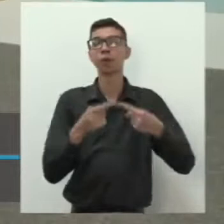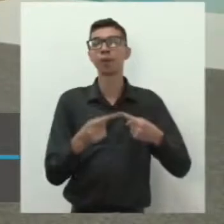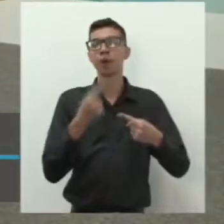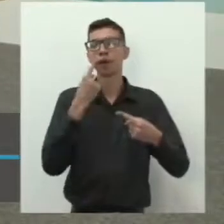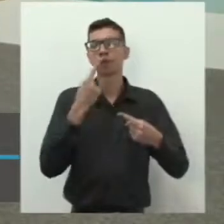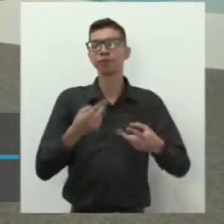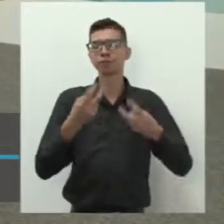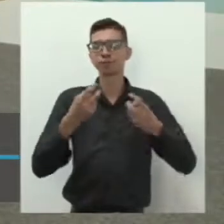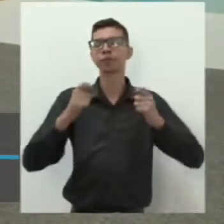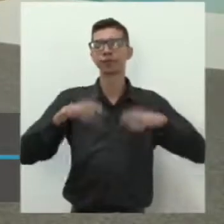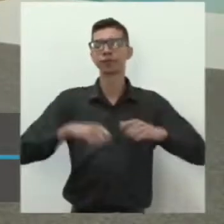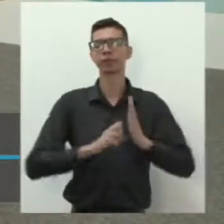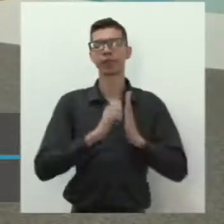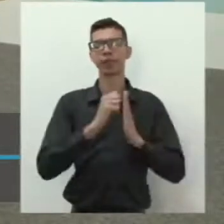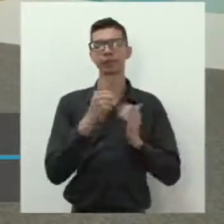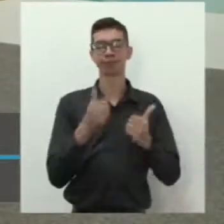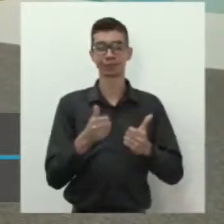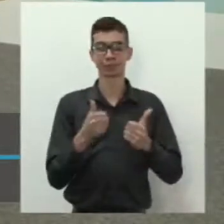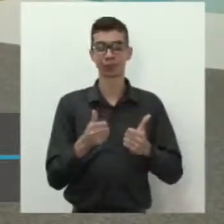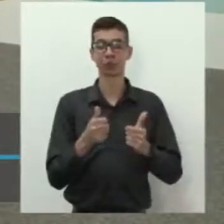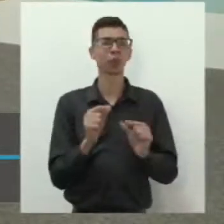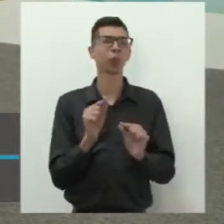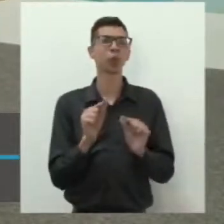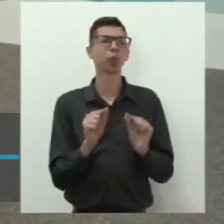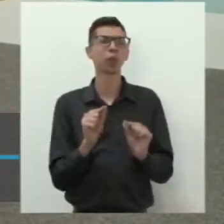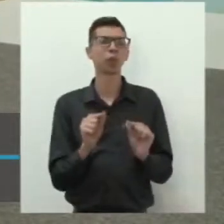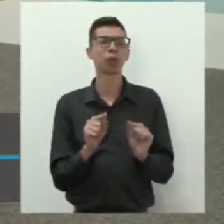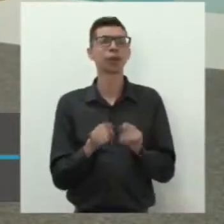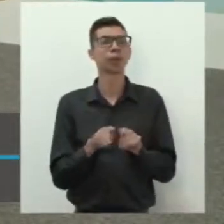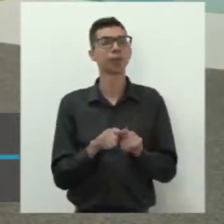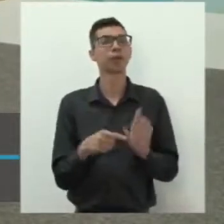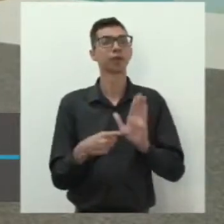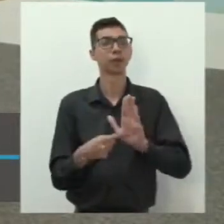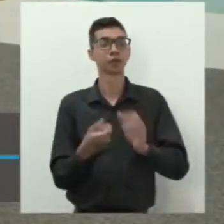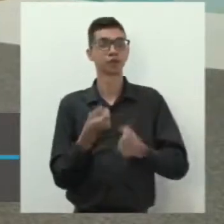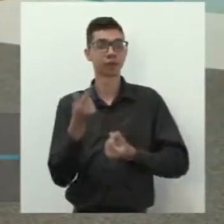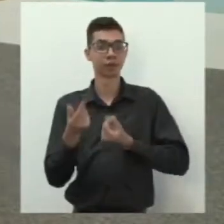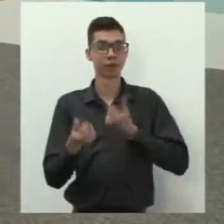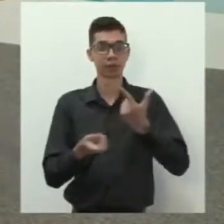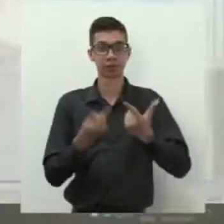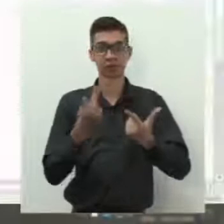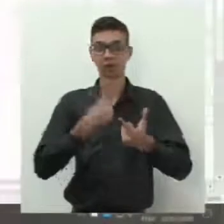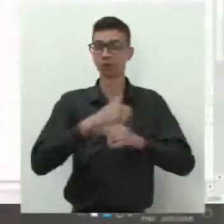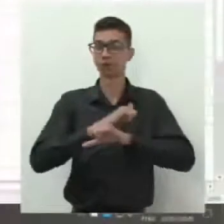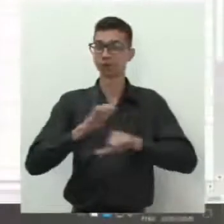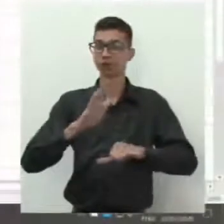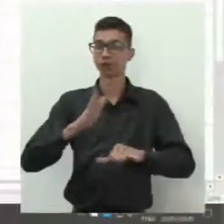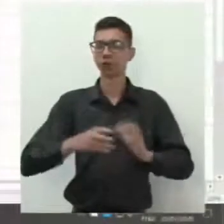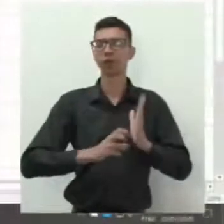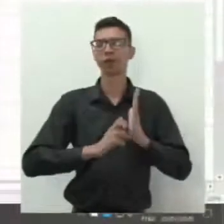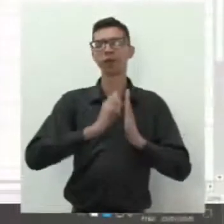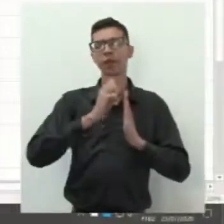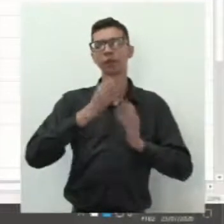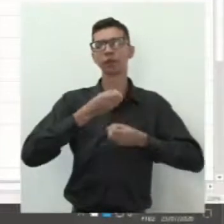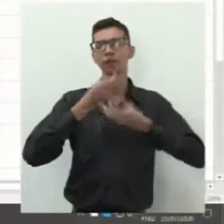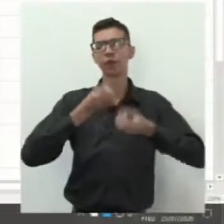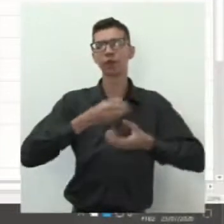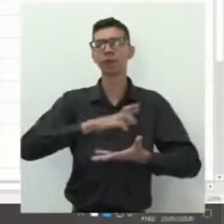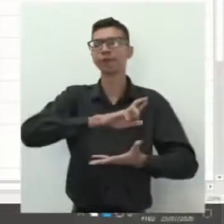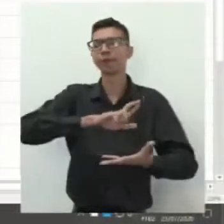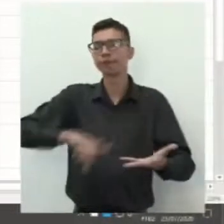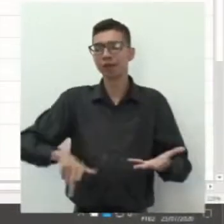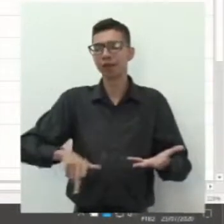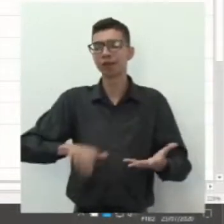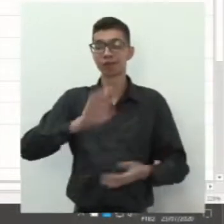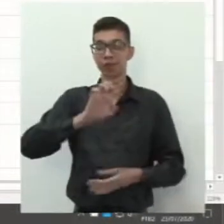aqui? A gente tem mais algumas coisinhas para mostrar. Como eu falei para vocês, a gente tem vários tipos de dados. E o Excel, ele pode